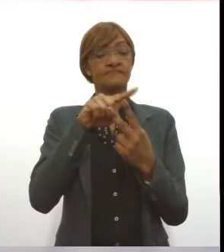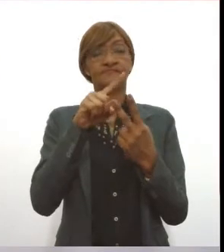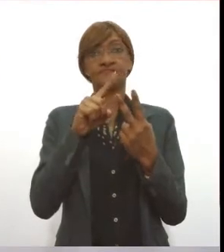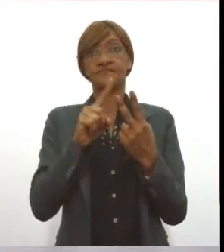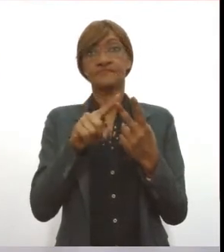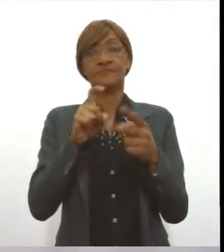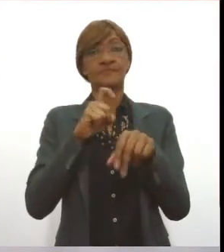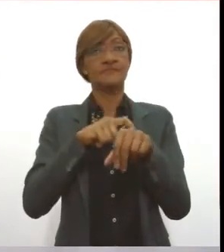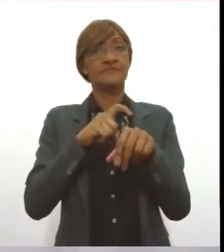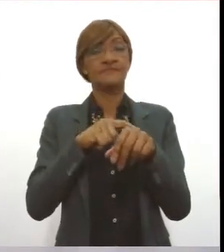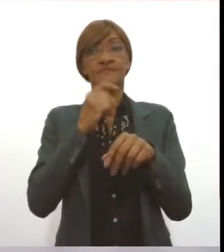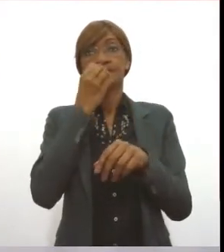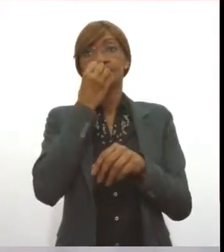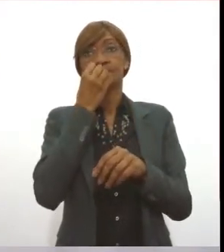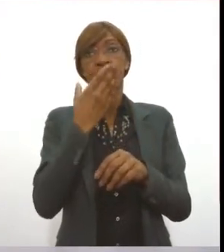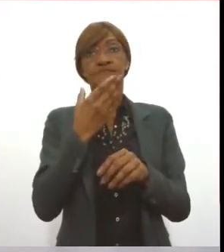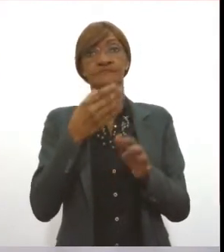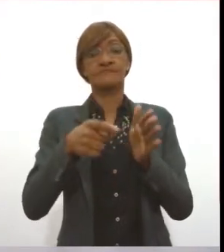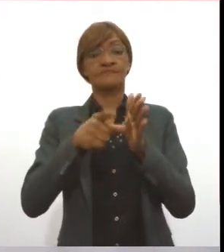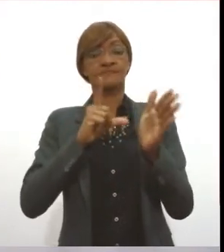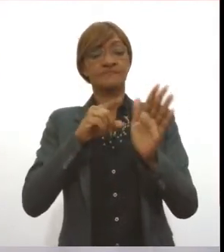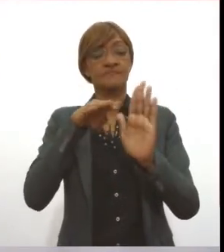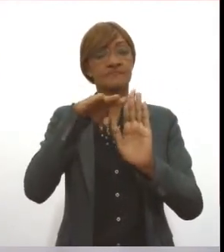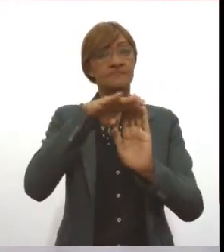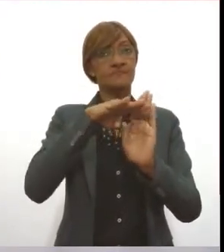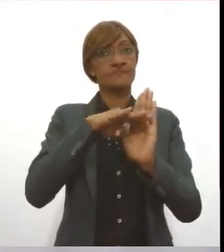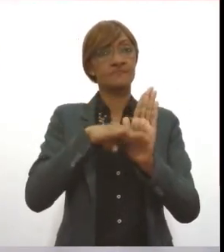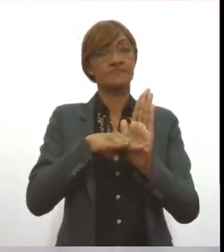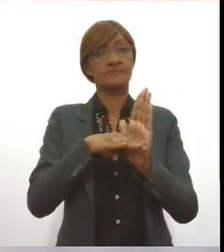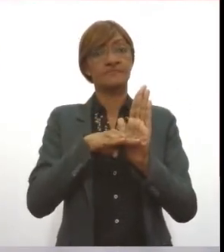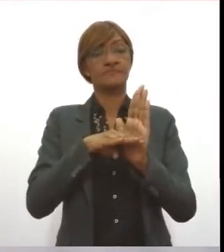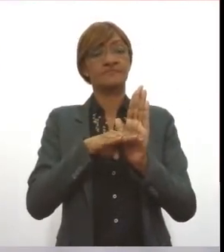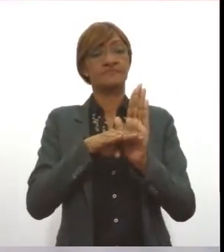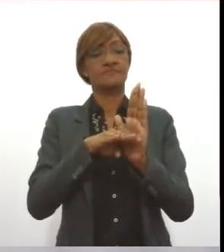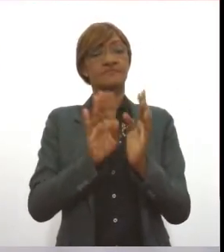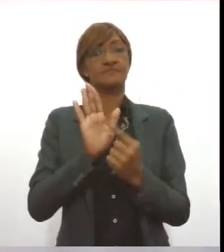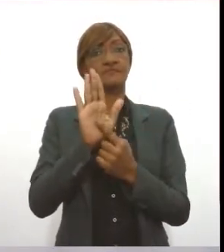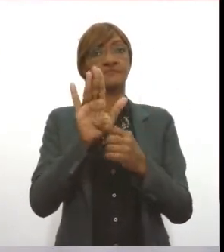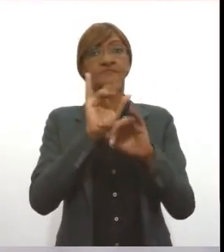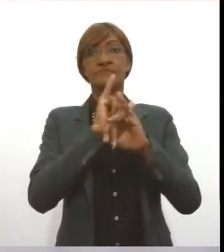tínhamos programado essa exposição para